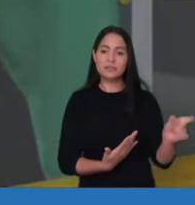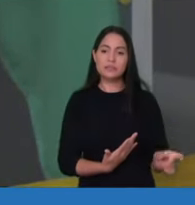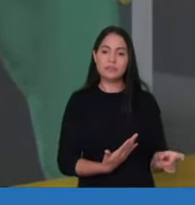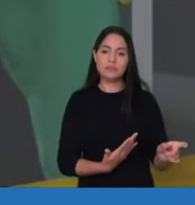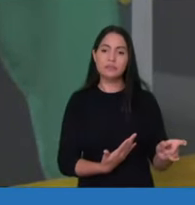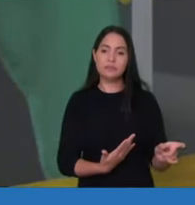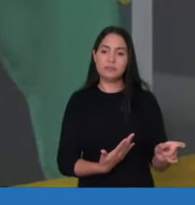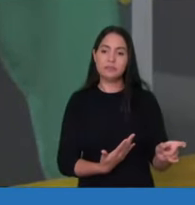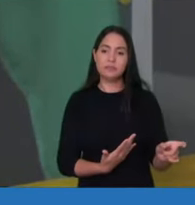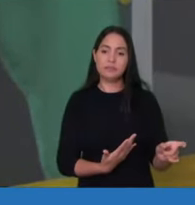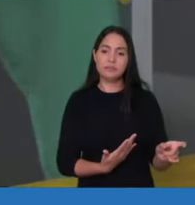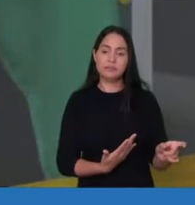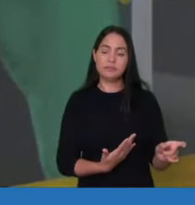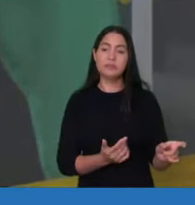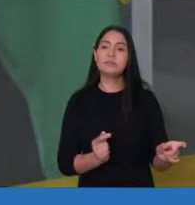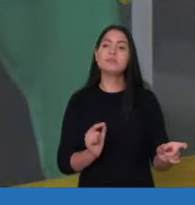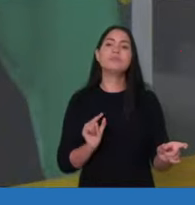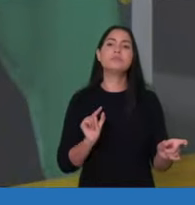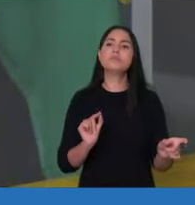que